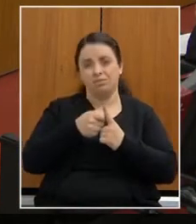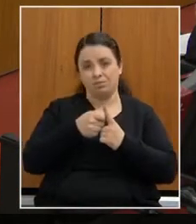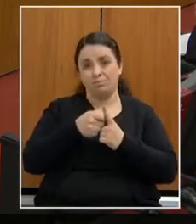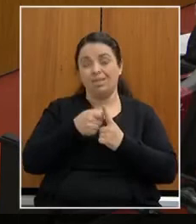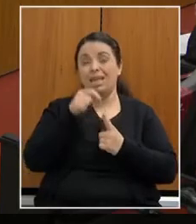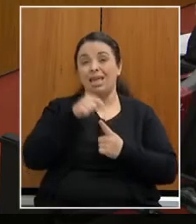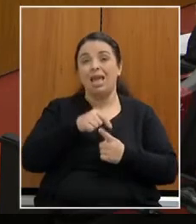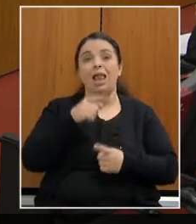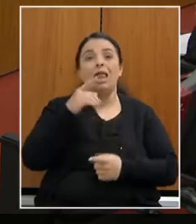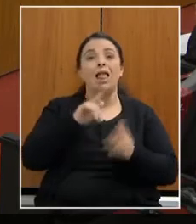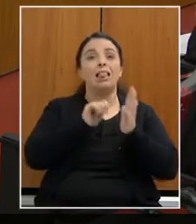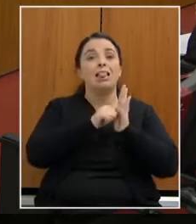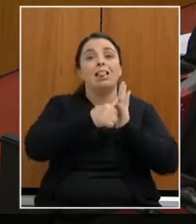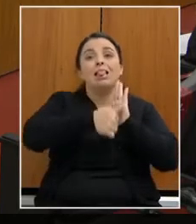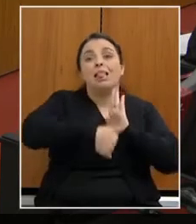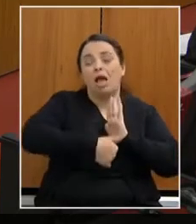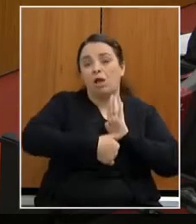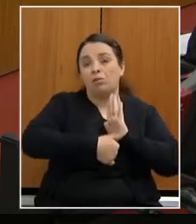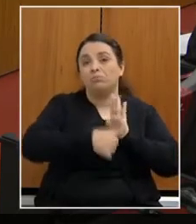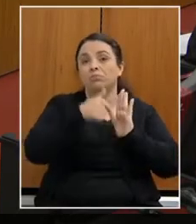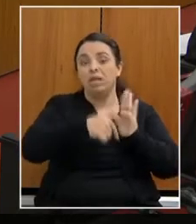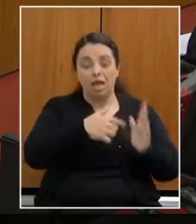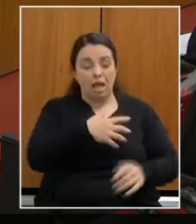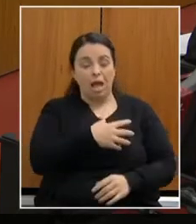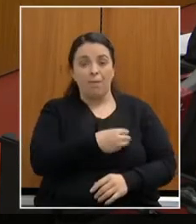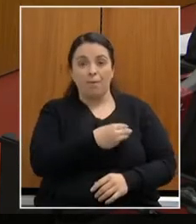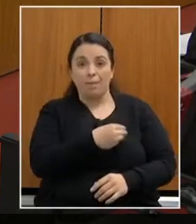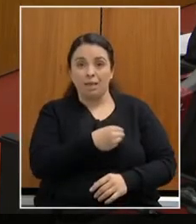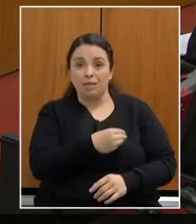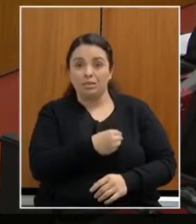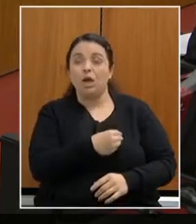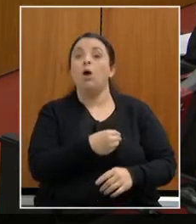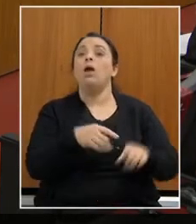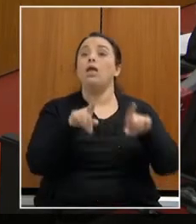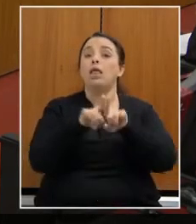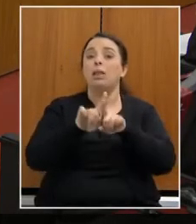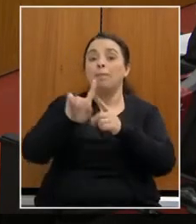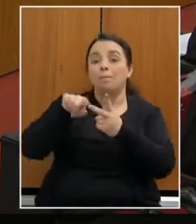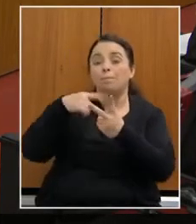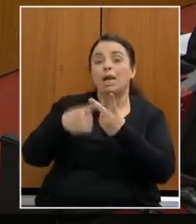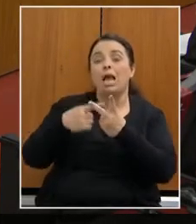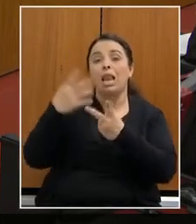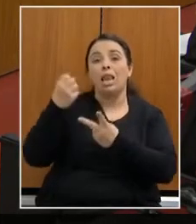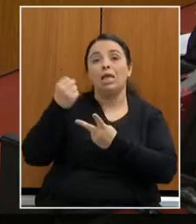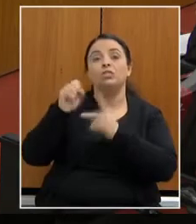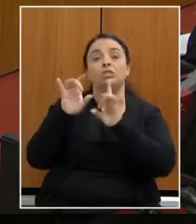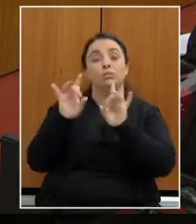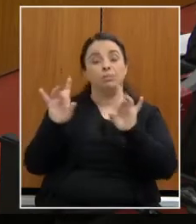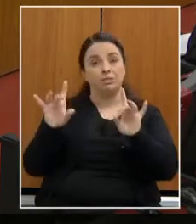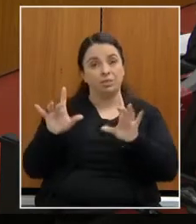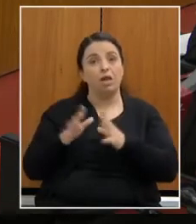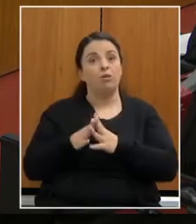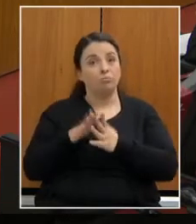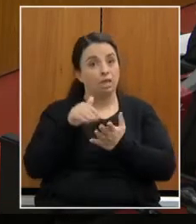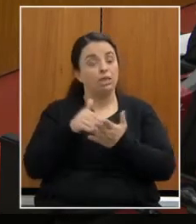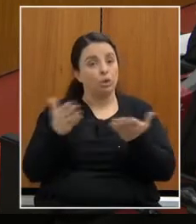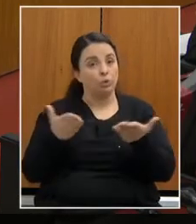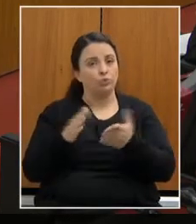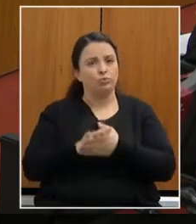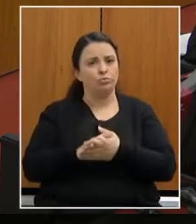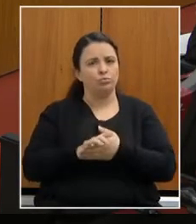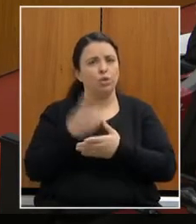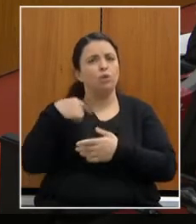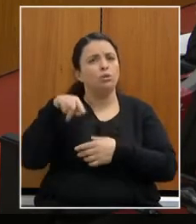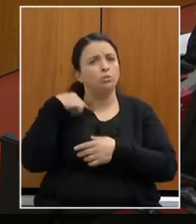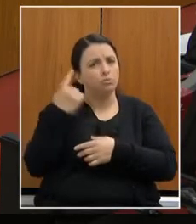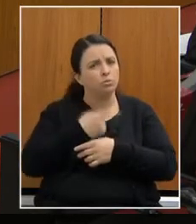amamentação exclusiva e com leite materno até hoje. Sabemos que as pessoas com síndrome de Dow